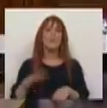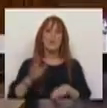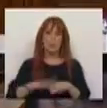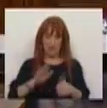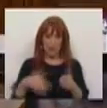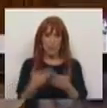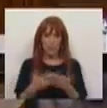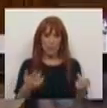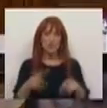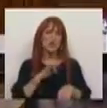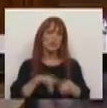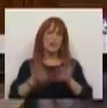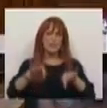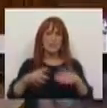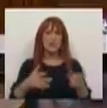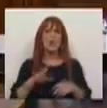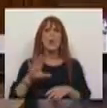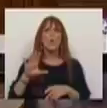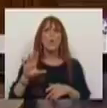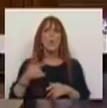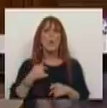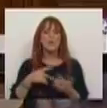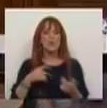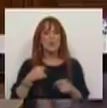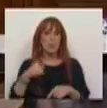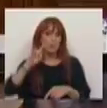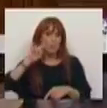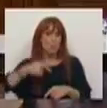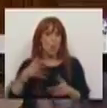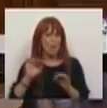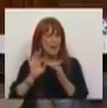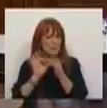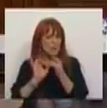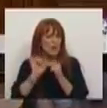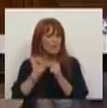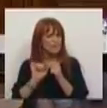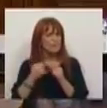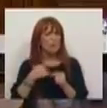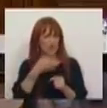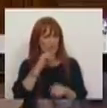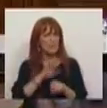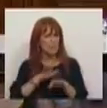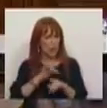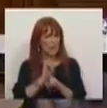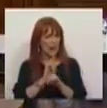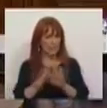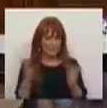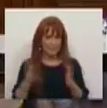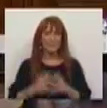às propostas que apresentaram, quando tivermos conhecimento mais pormenorizado, falaremos sobre elas.